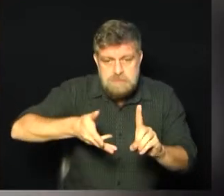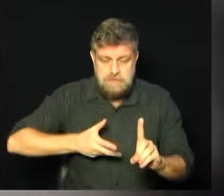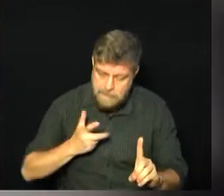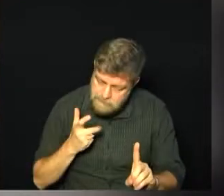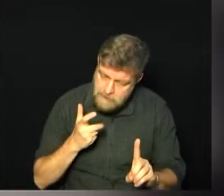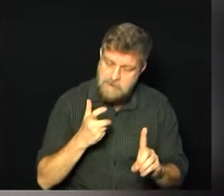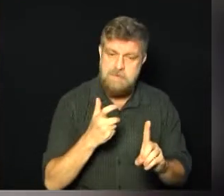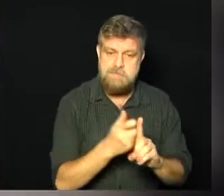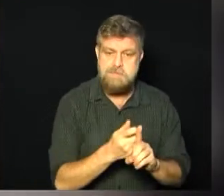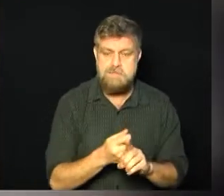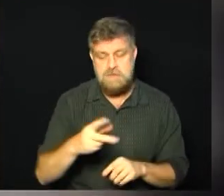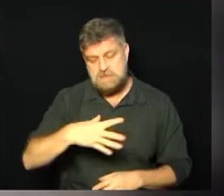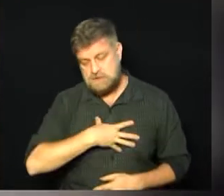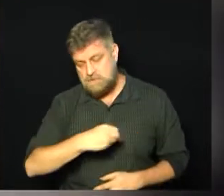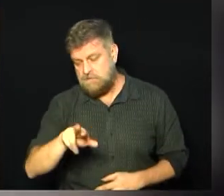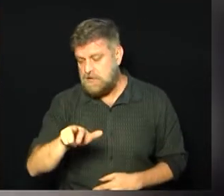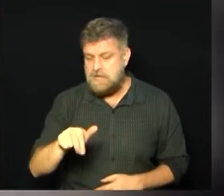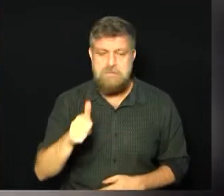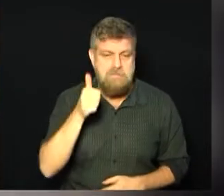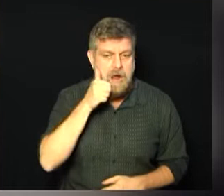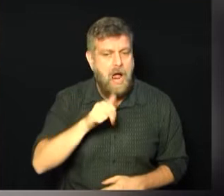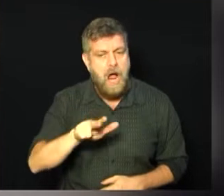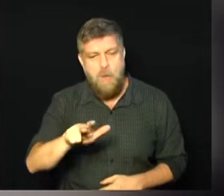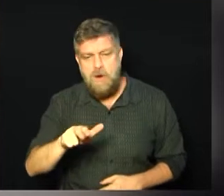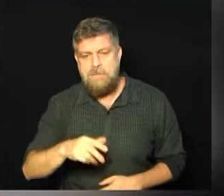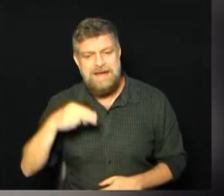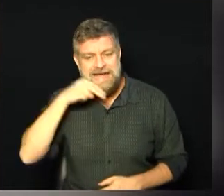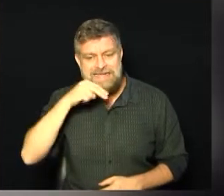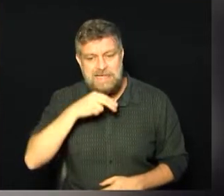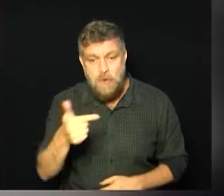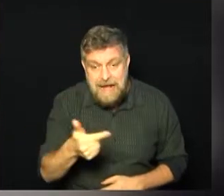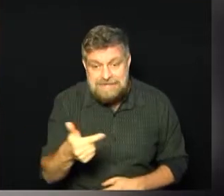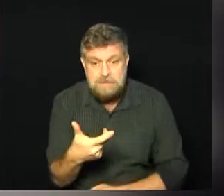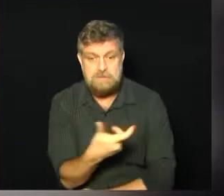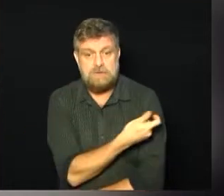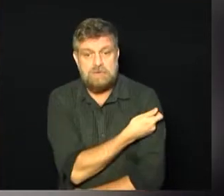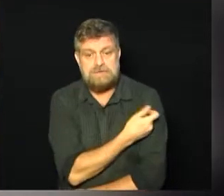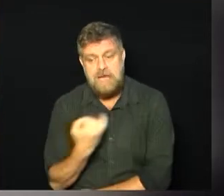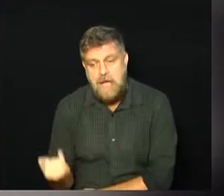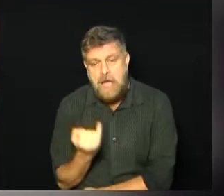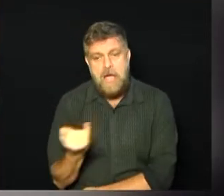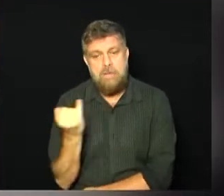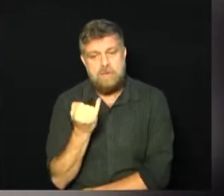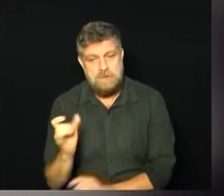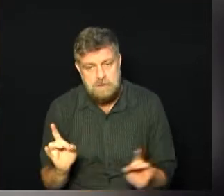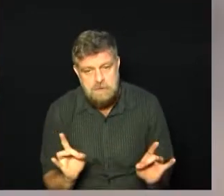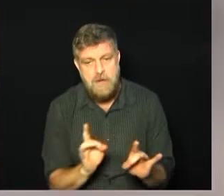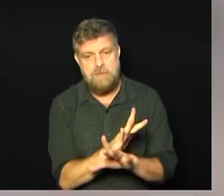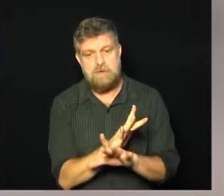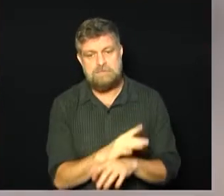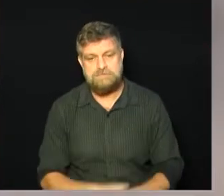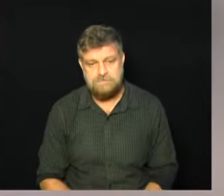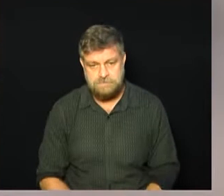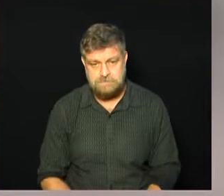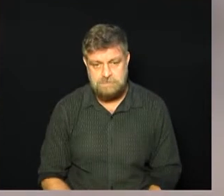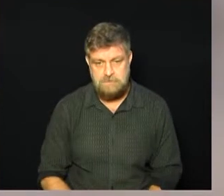o seu filho, o seu neto, o seu irmão, sua irmã, tome a segunda dose. É muito importante completar o processo vacinal. Então,